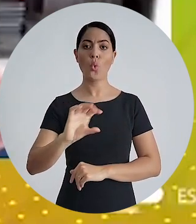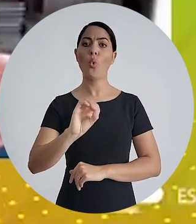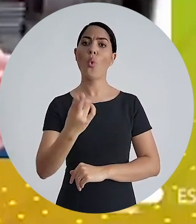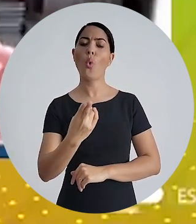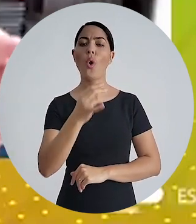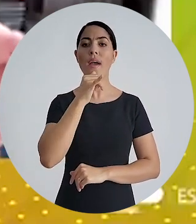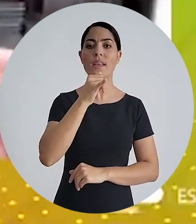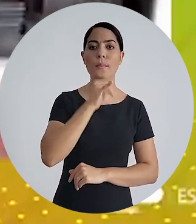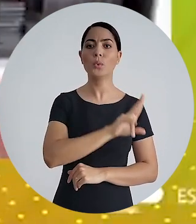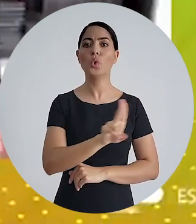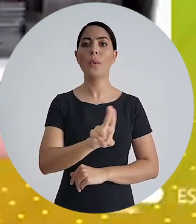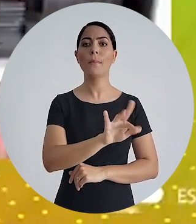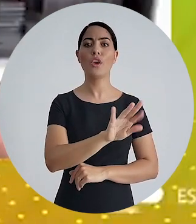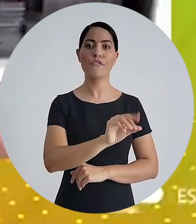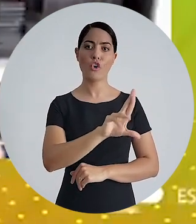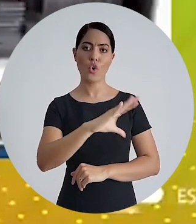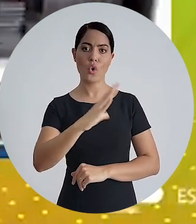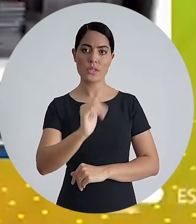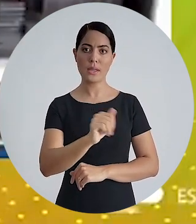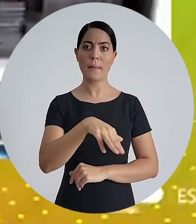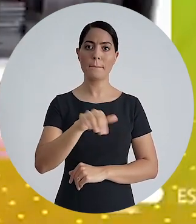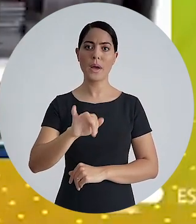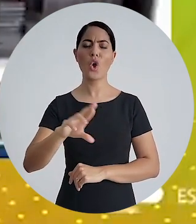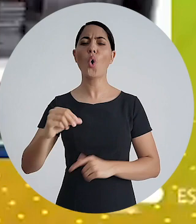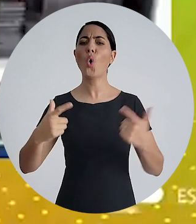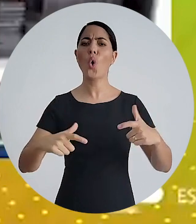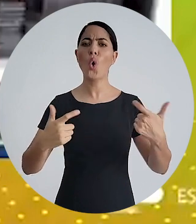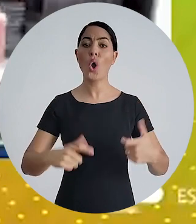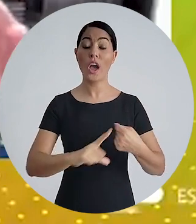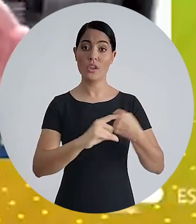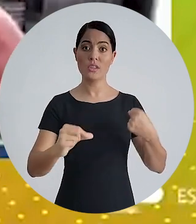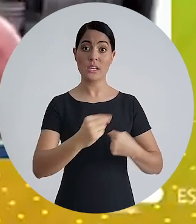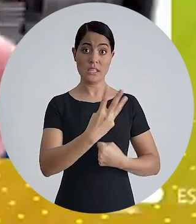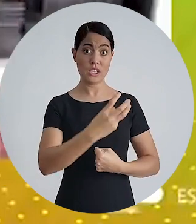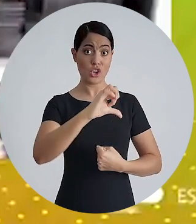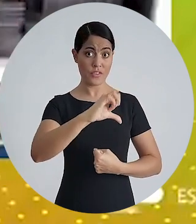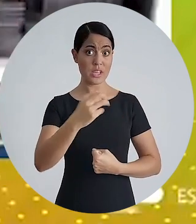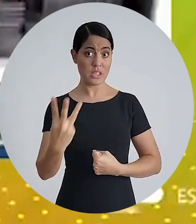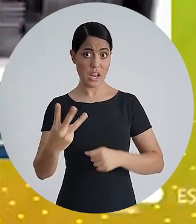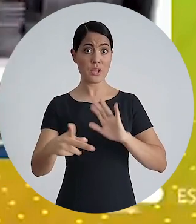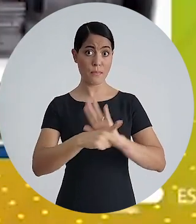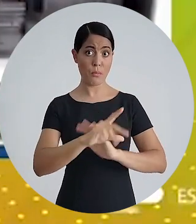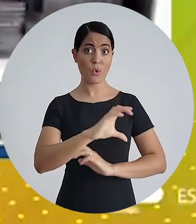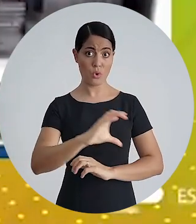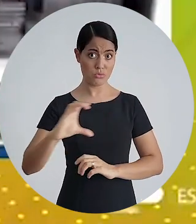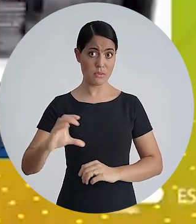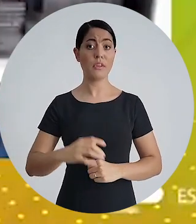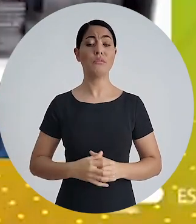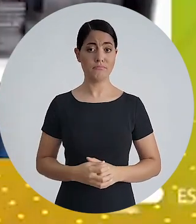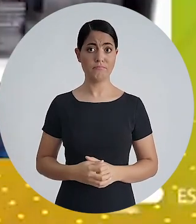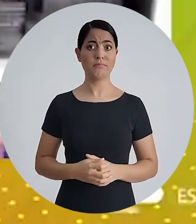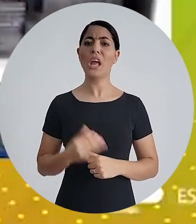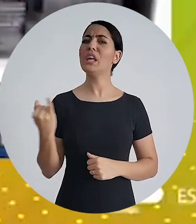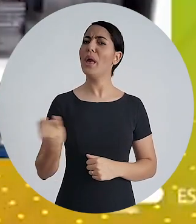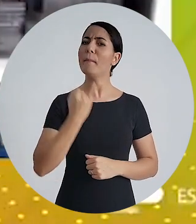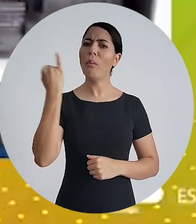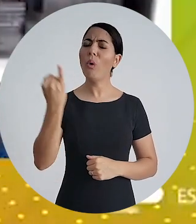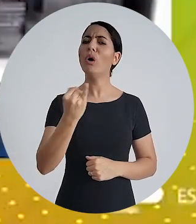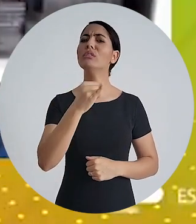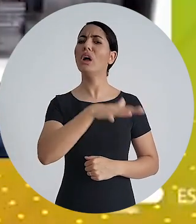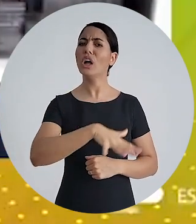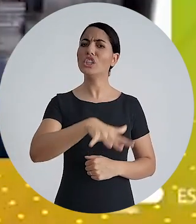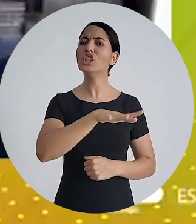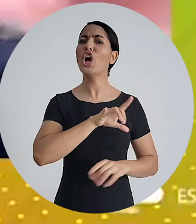está naquele parágrafo único do artigo 393 do Código Civil, professor Marcos. É interessante que a